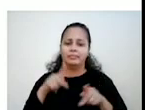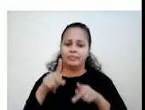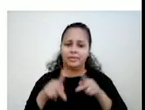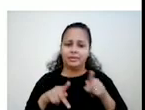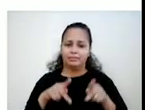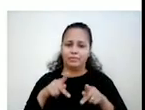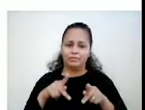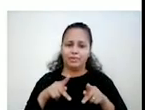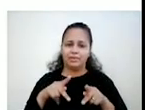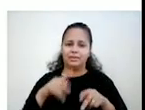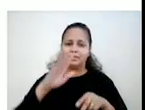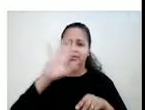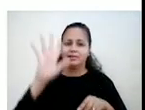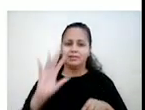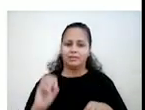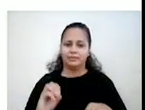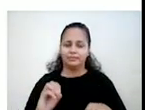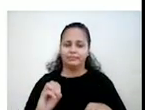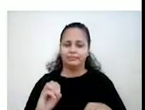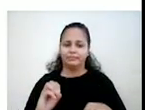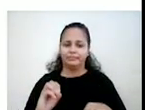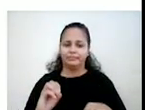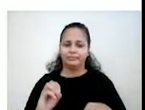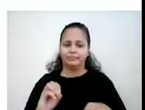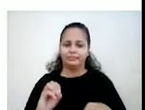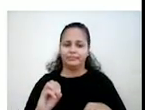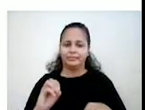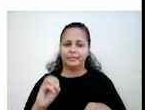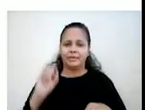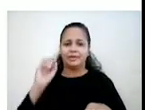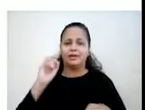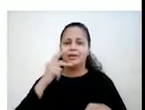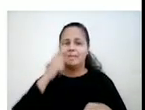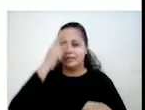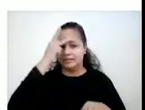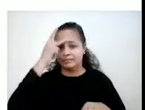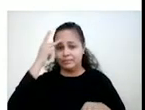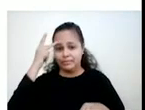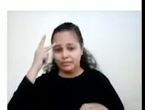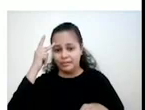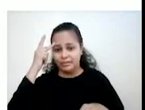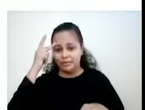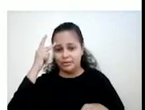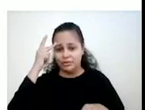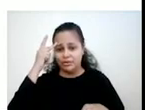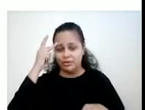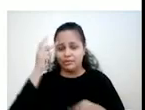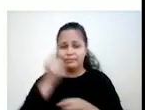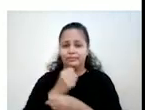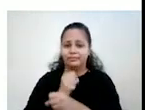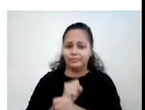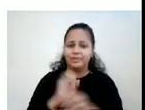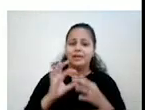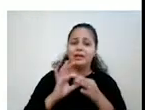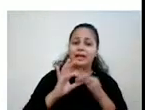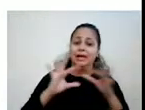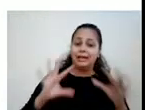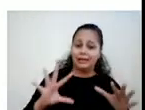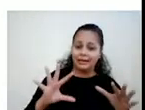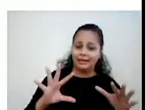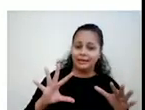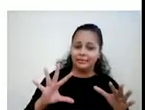população afrodescendente. O fato de os negros terem se tornado livres por lei, como os